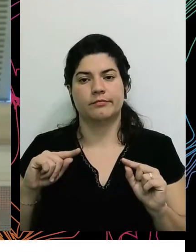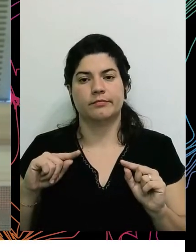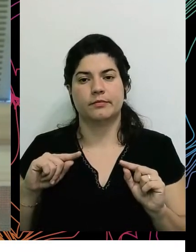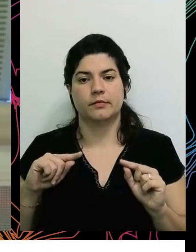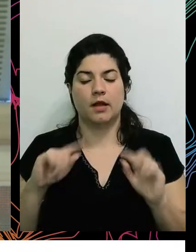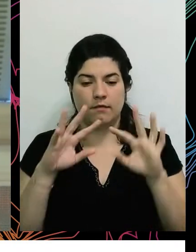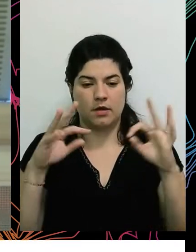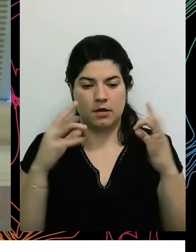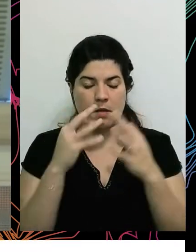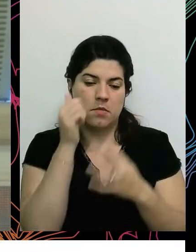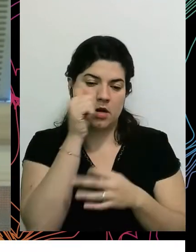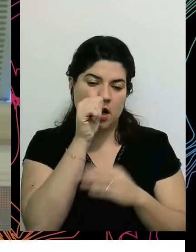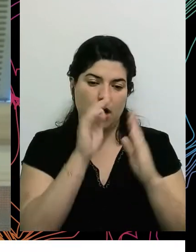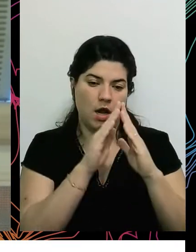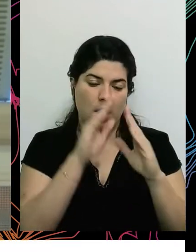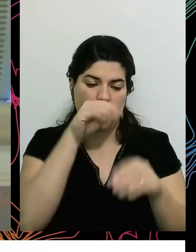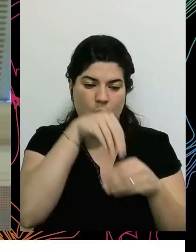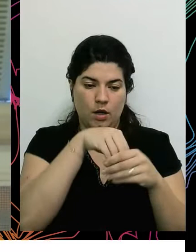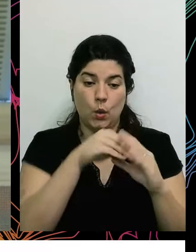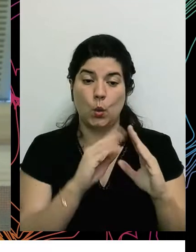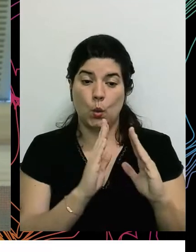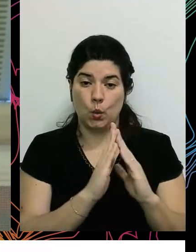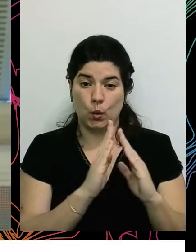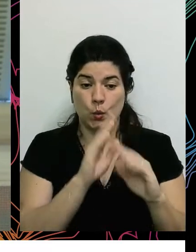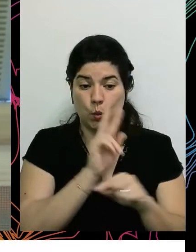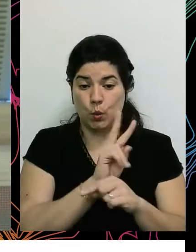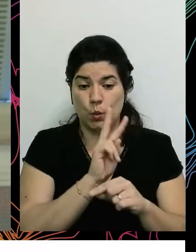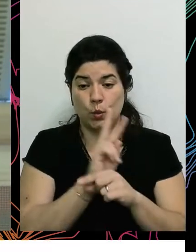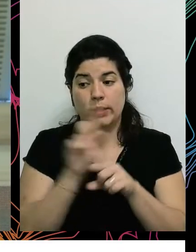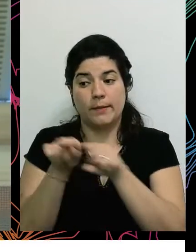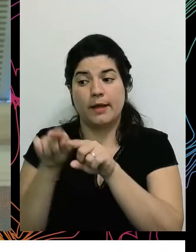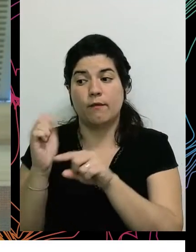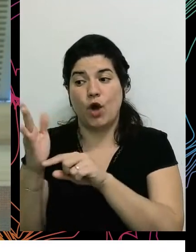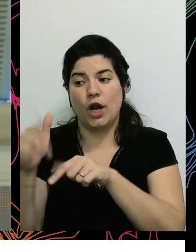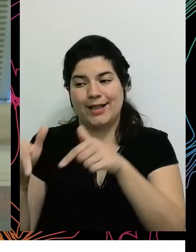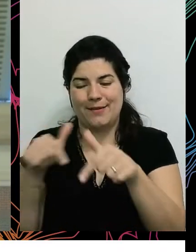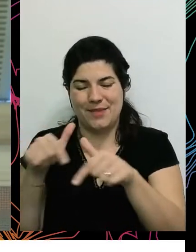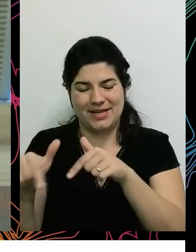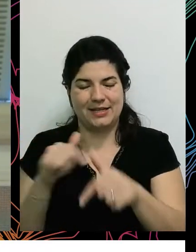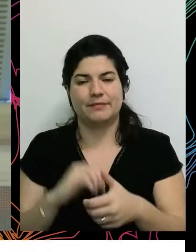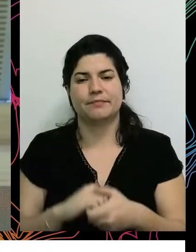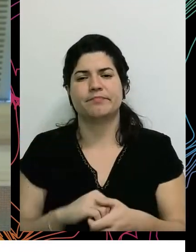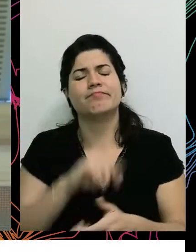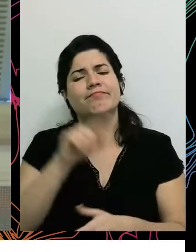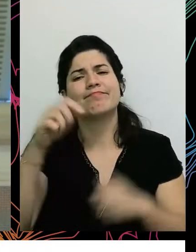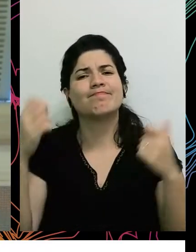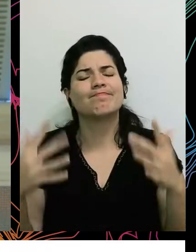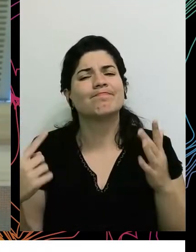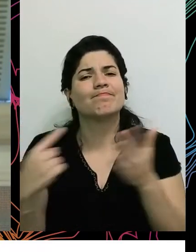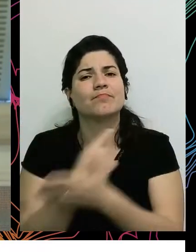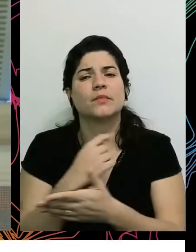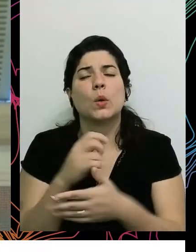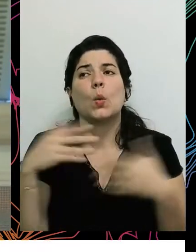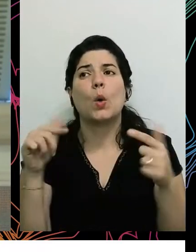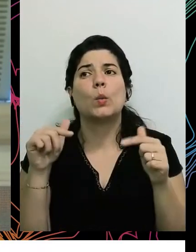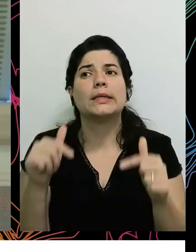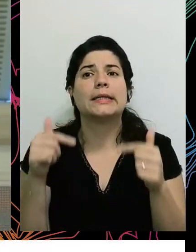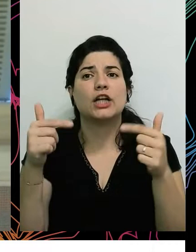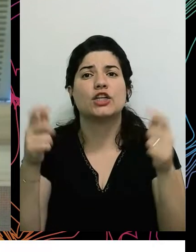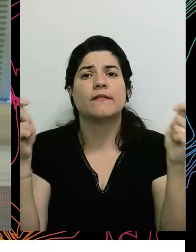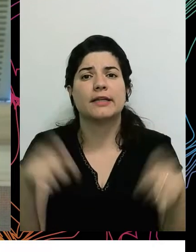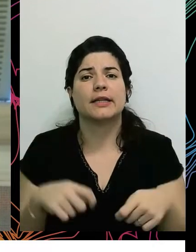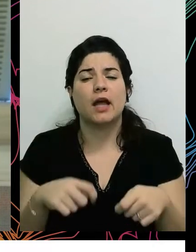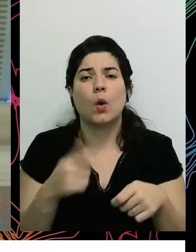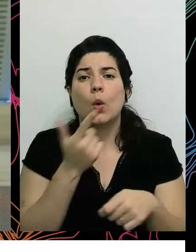Então, você me perguntou quais seriam as iniciativas em andamento para equilibrar o cenário,